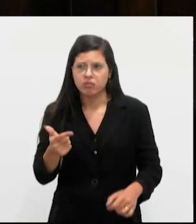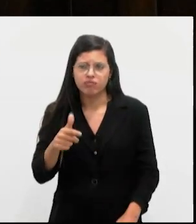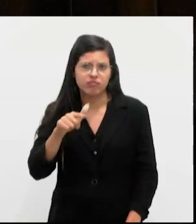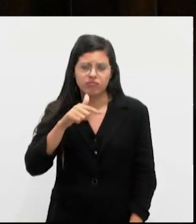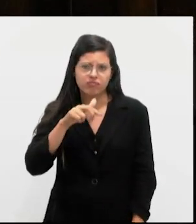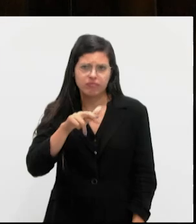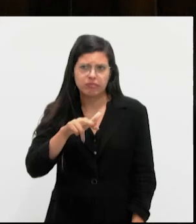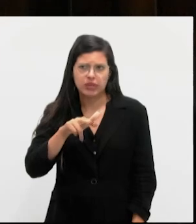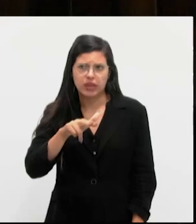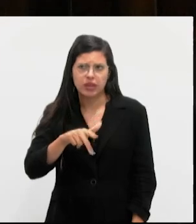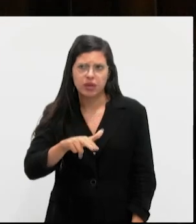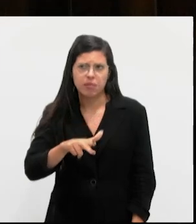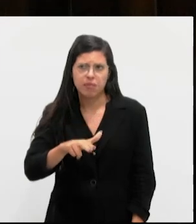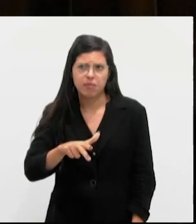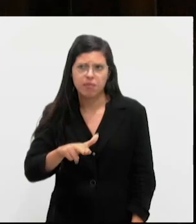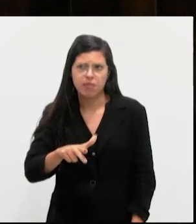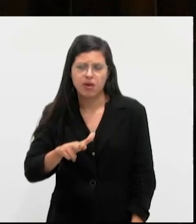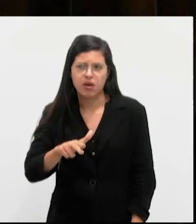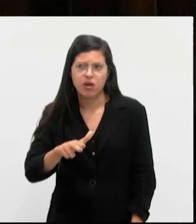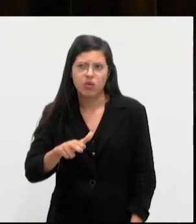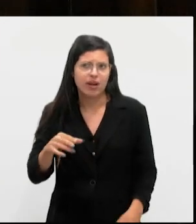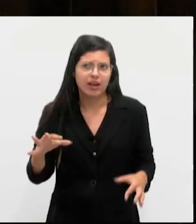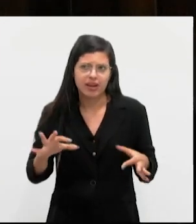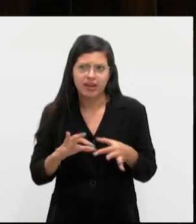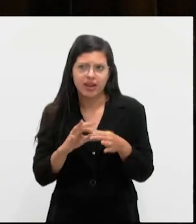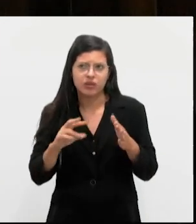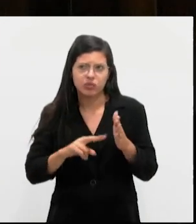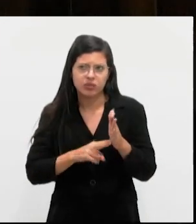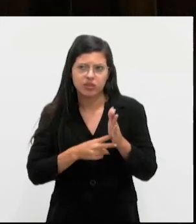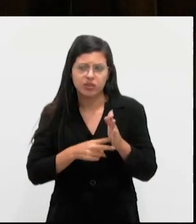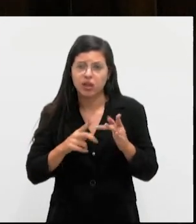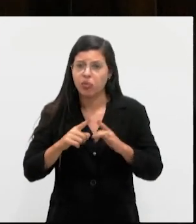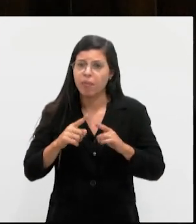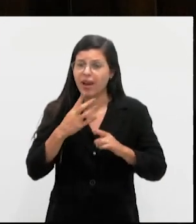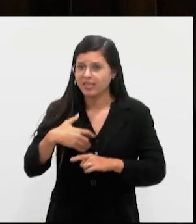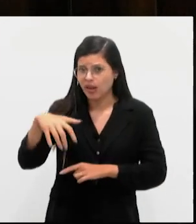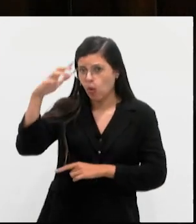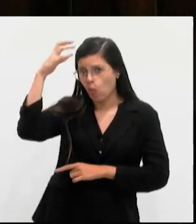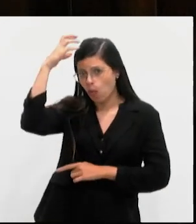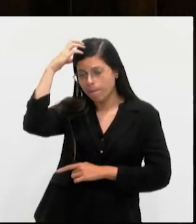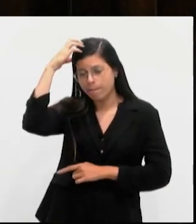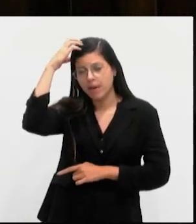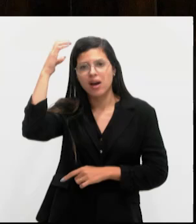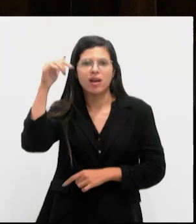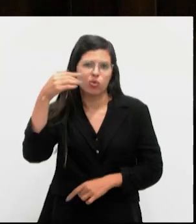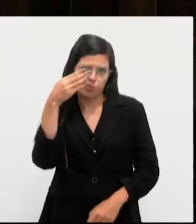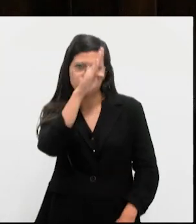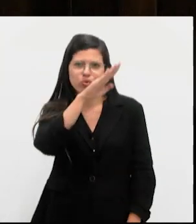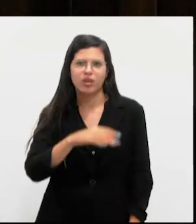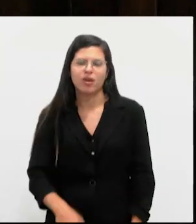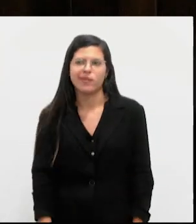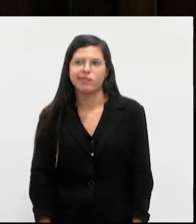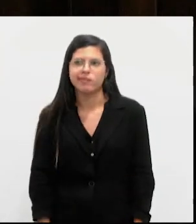passagem, envolvido em sindicato, mas a culpa agora é do Bolsonaro.